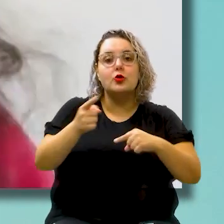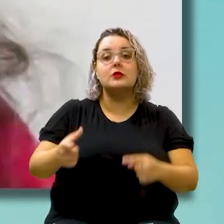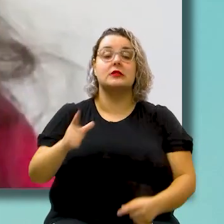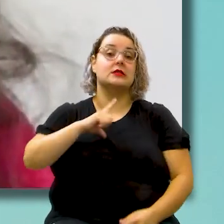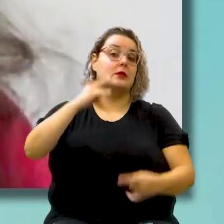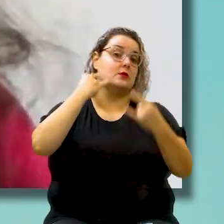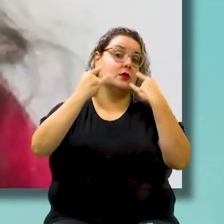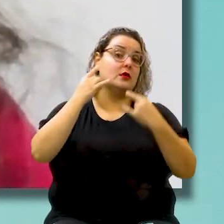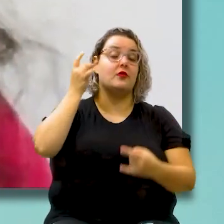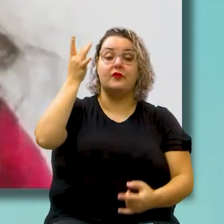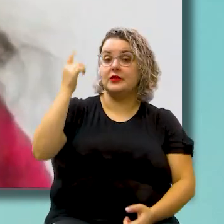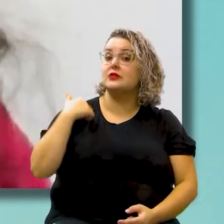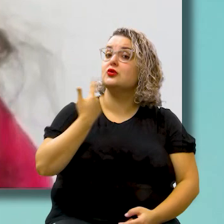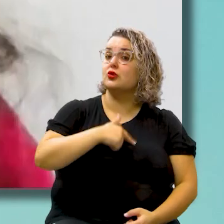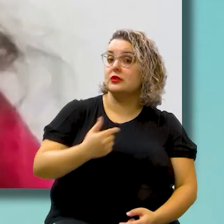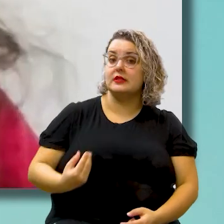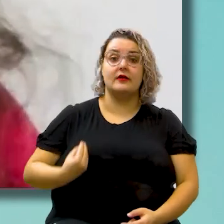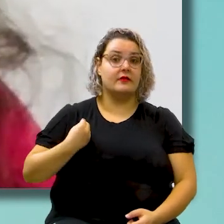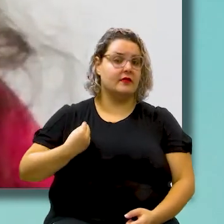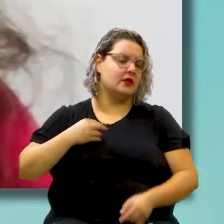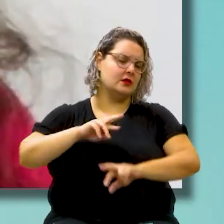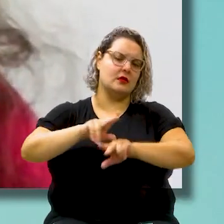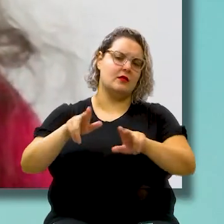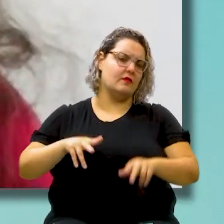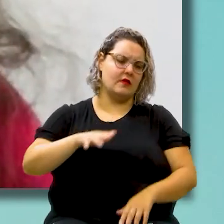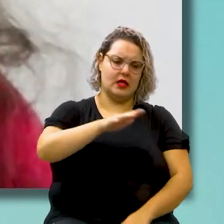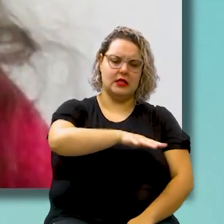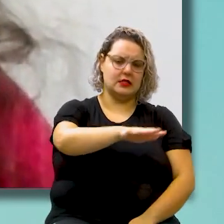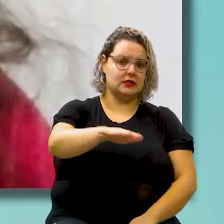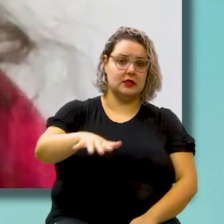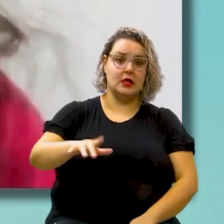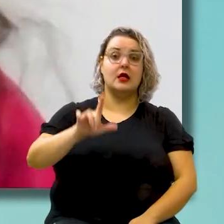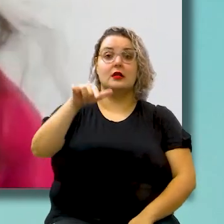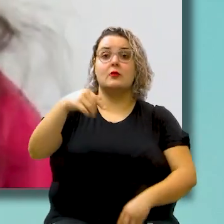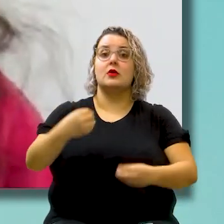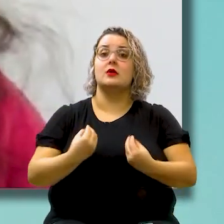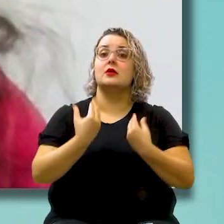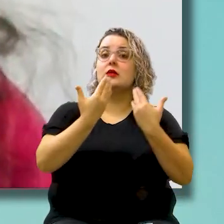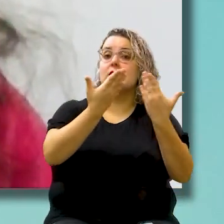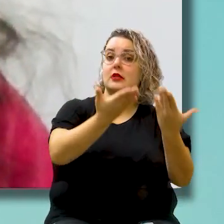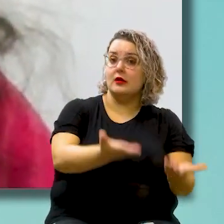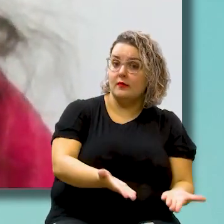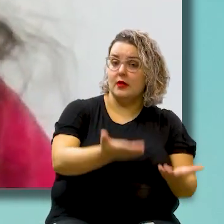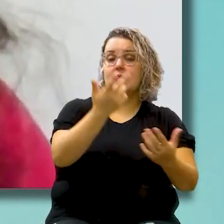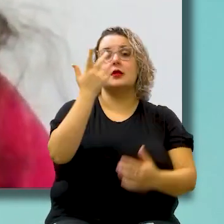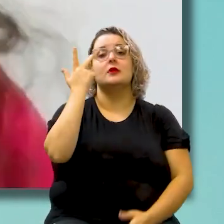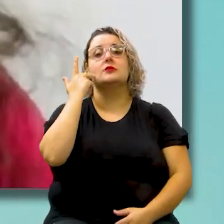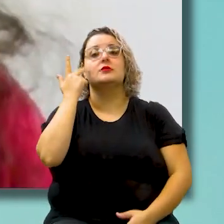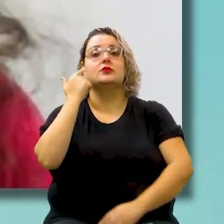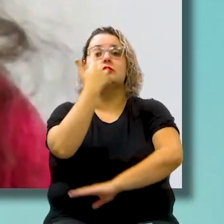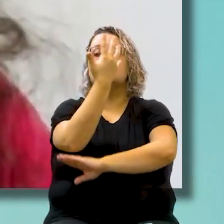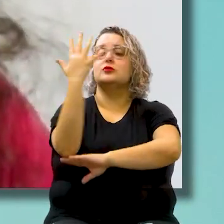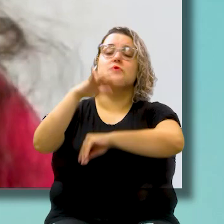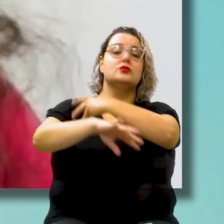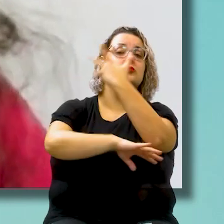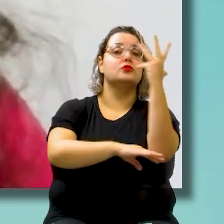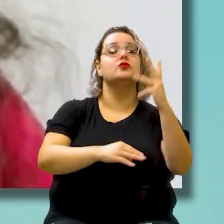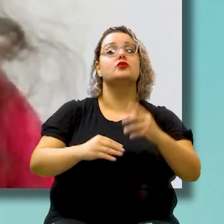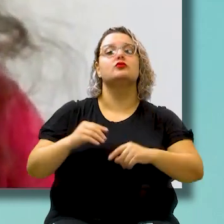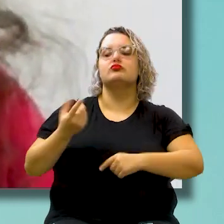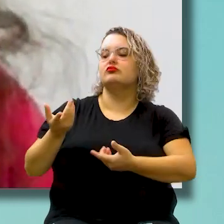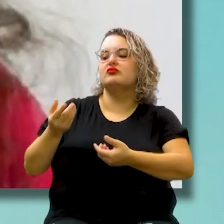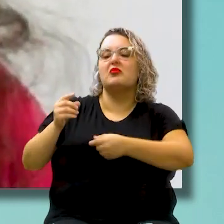nós temos interesse, que facilitam muito a nossa vida em vários aspectos, e depois devolvê-los para a natureza dar conta dos resíduos que